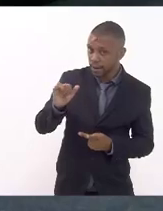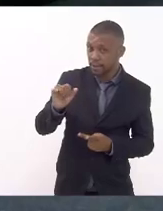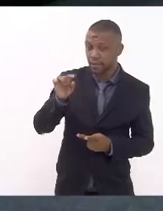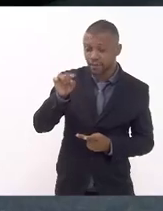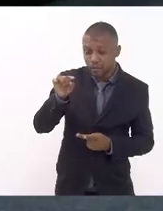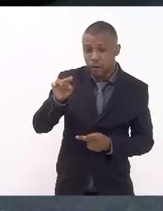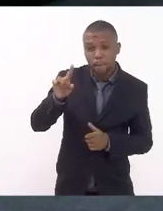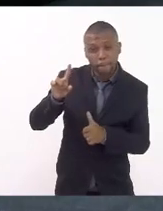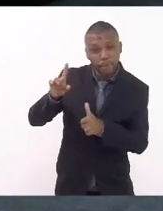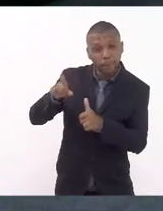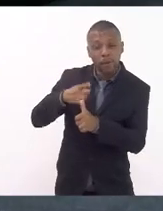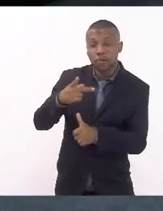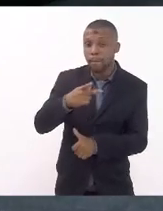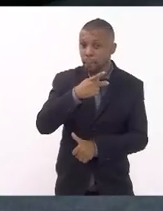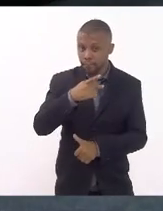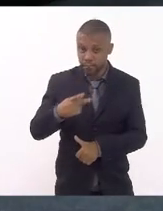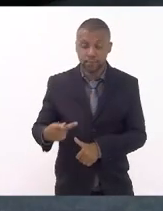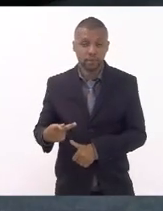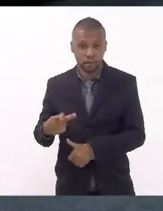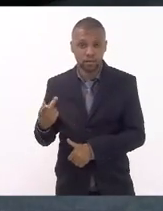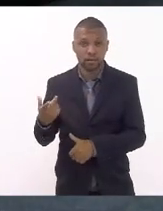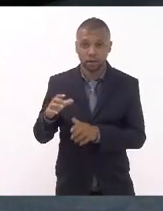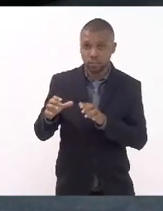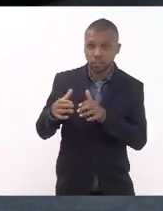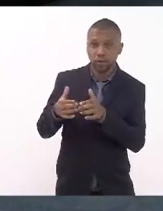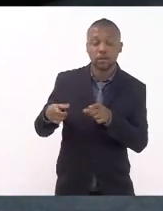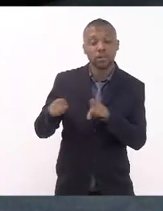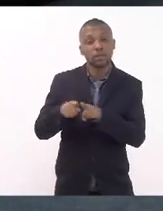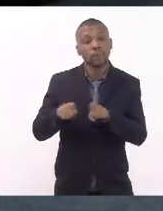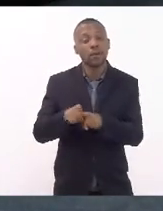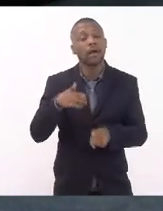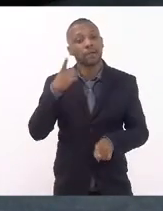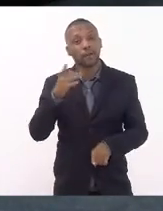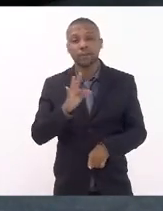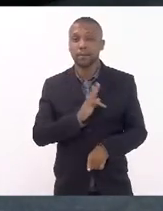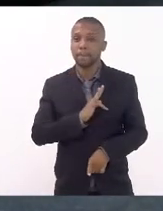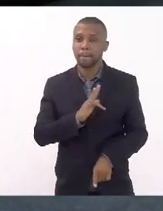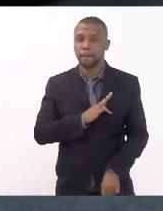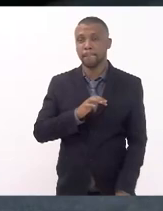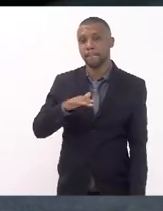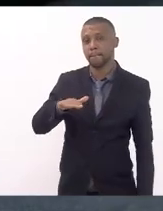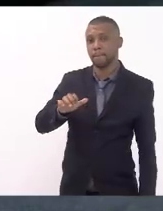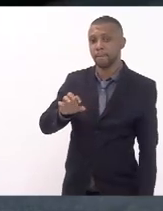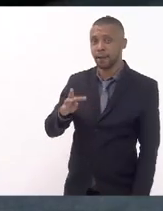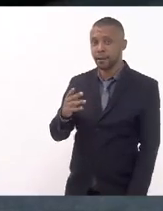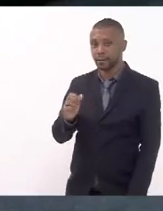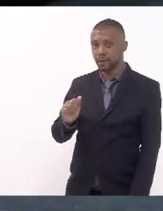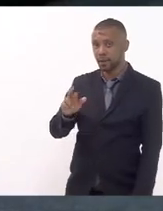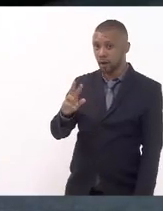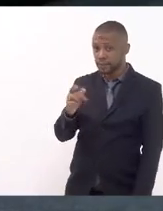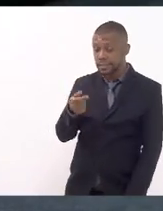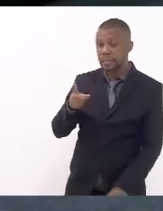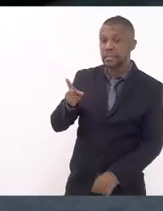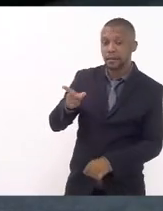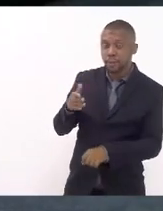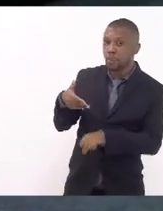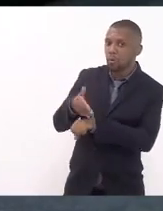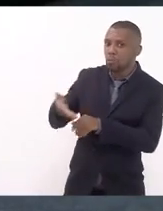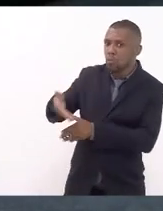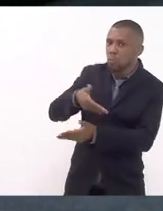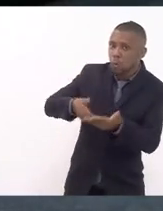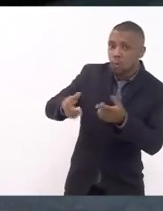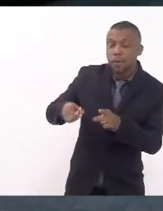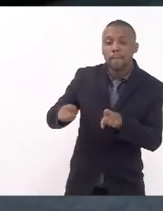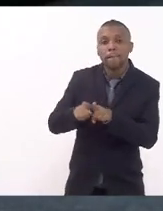da Comissão de Servidores nessa legislatura, e a deputada Marta Rocha, sempre presente na Comissão de Servidores, também uma grande entusiasta, além da